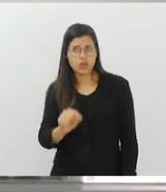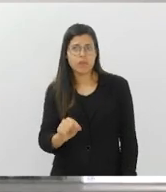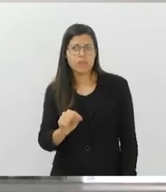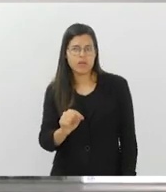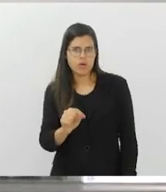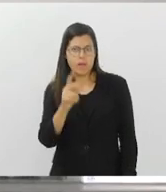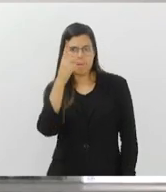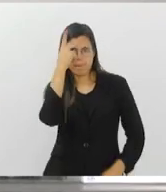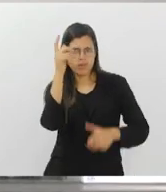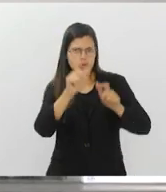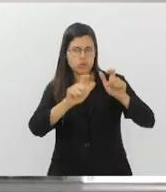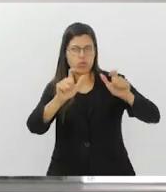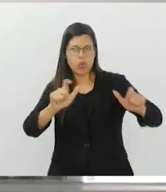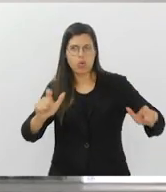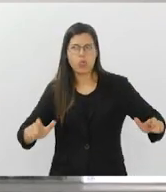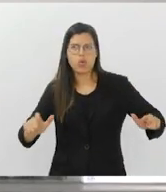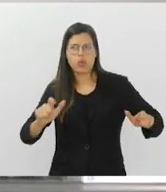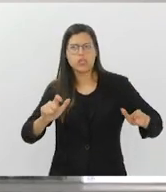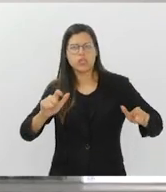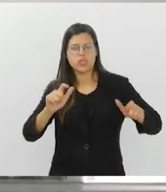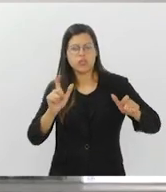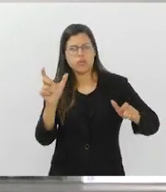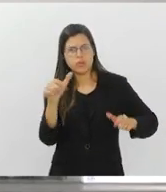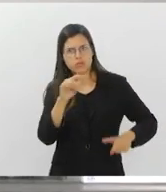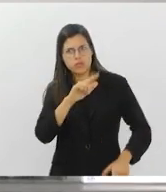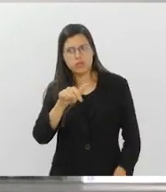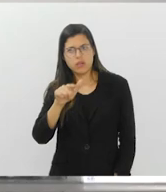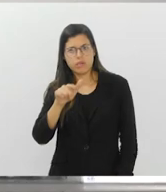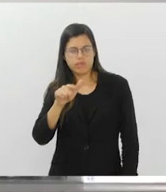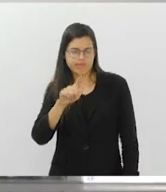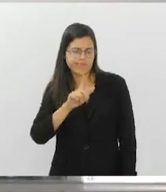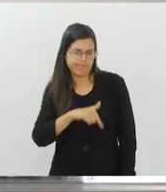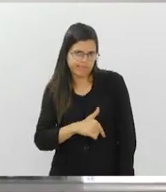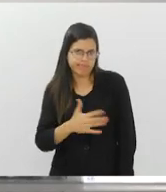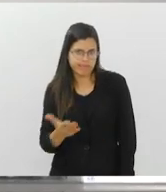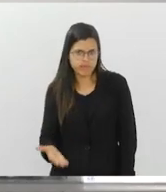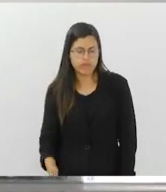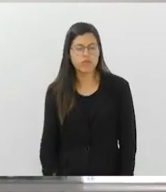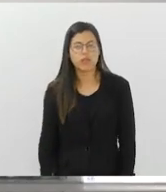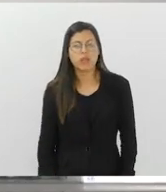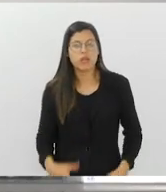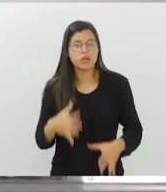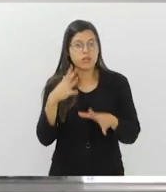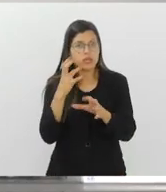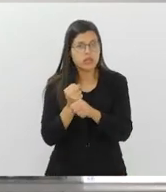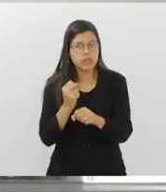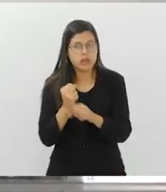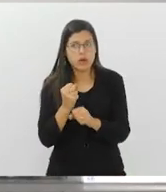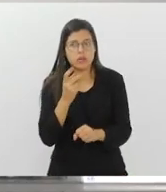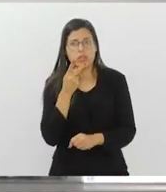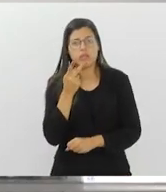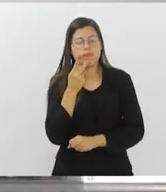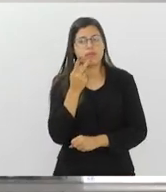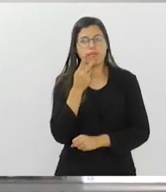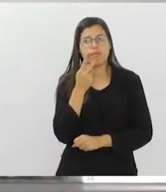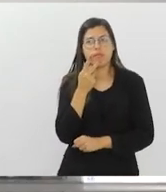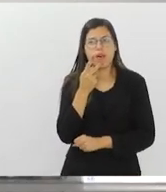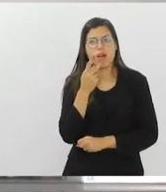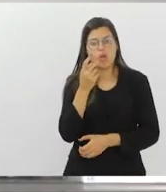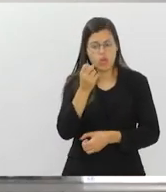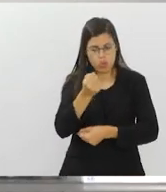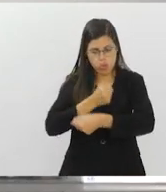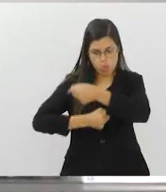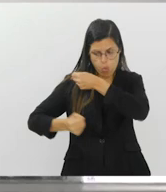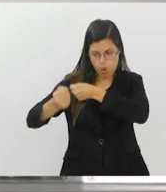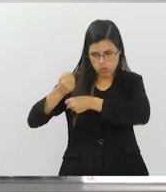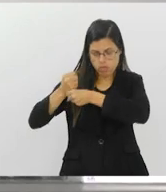saúde cancelados. Se eu tiver errado, a senhora me corrige. E nessa conta, quando a gente fala da evolução do ano passado